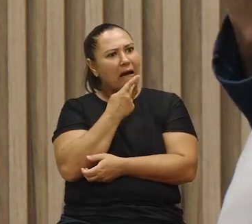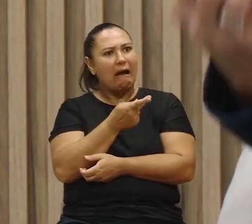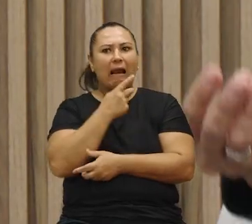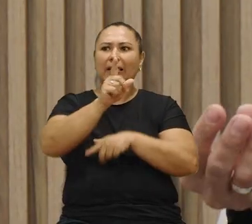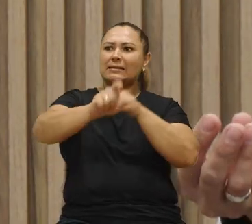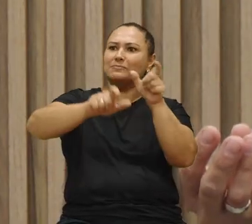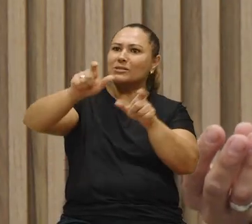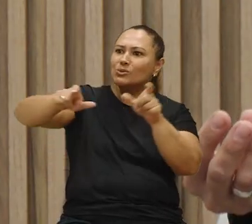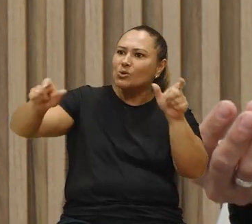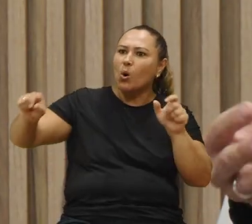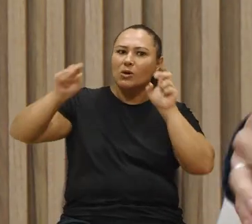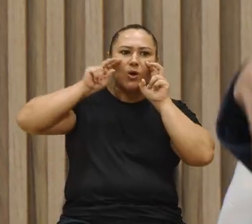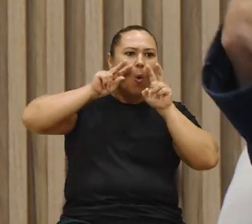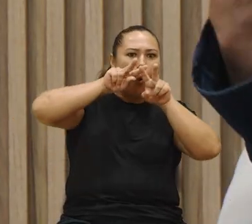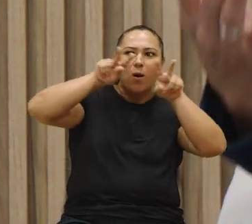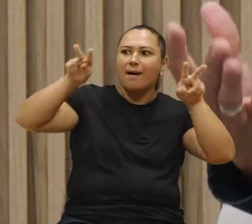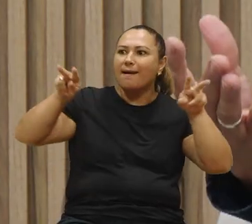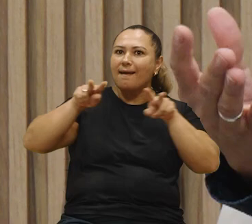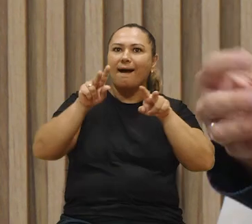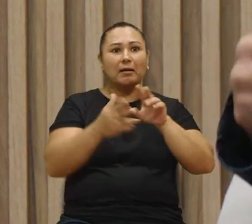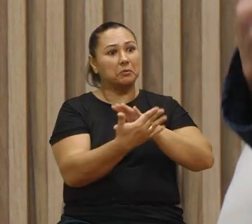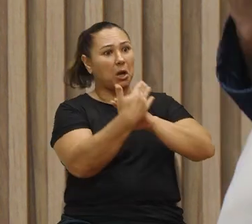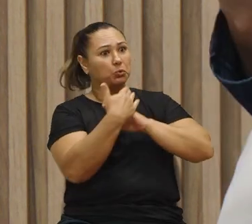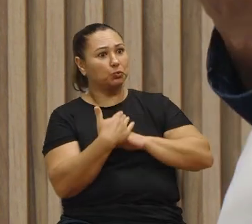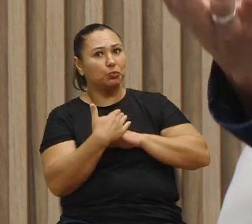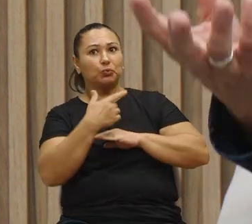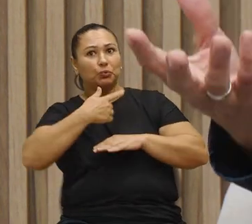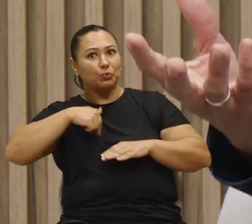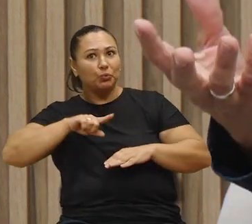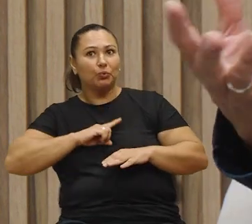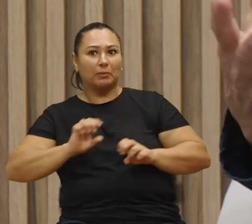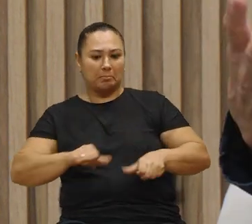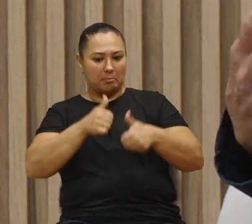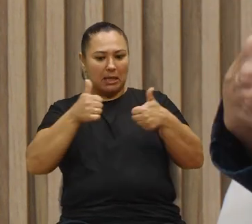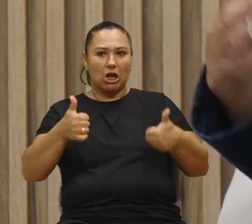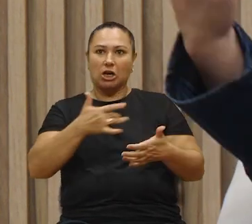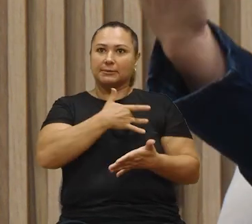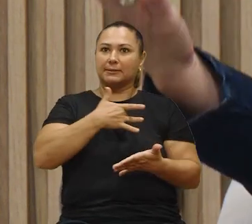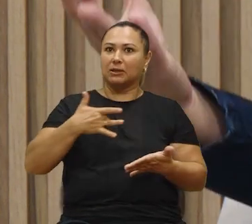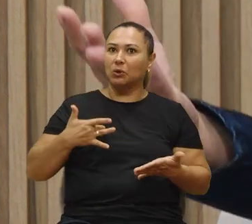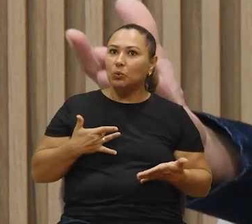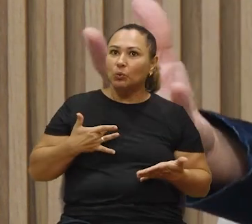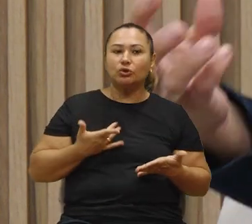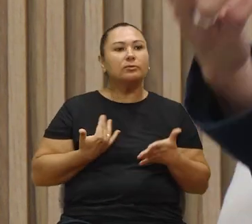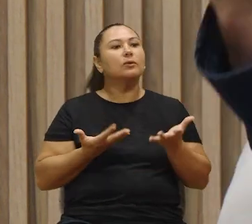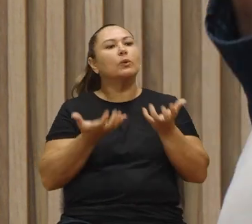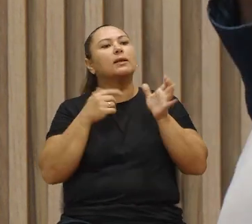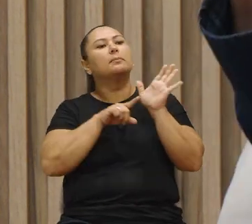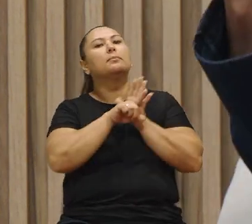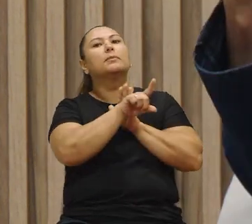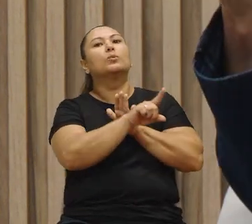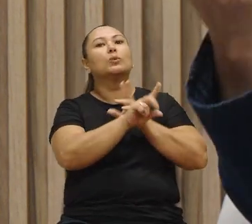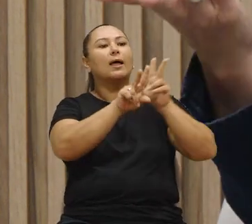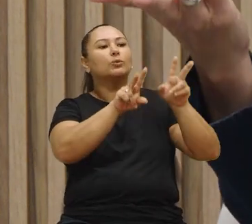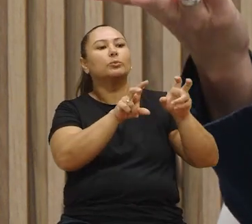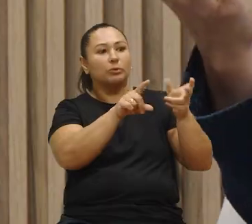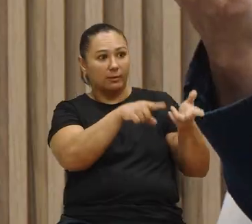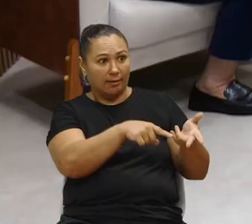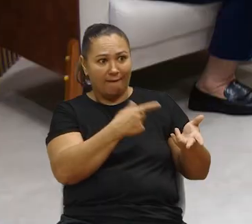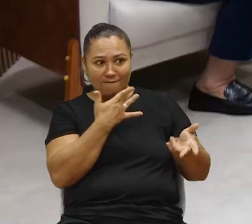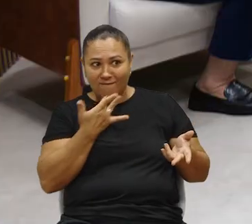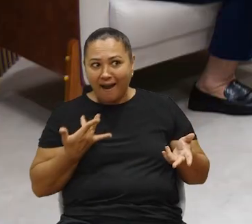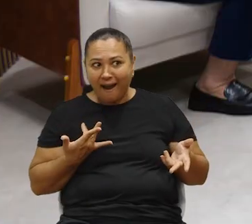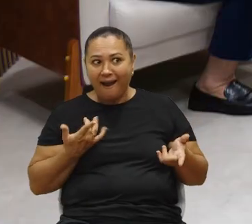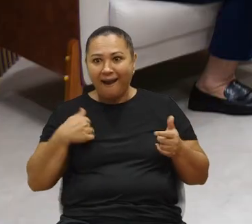tem de falar das pessoas, de olhar para elas e nos ajudar, né, a ter uma melhor saúde. E eu queria te perguntar